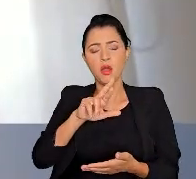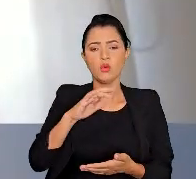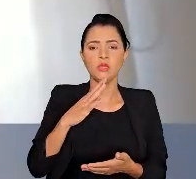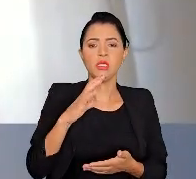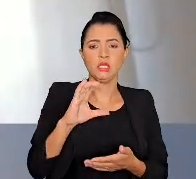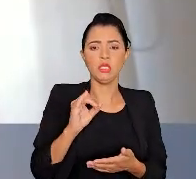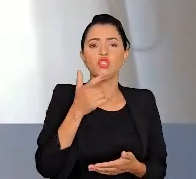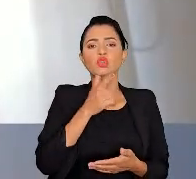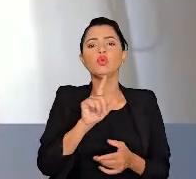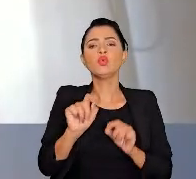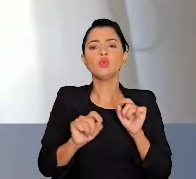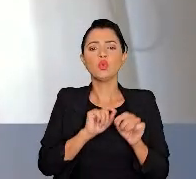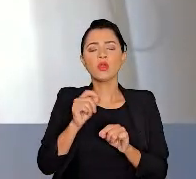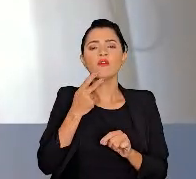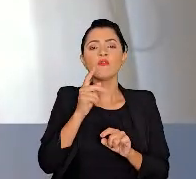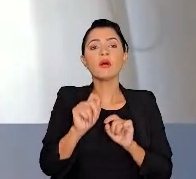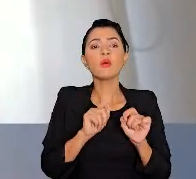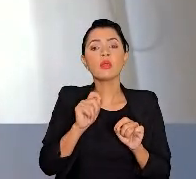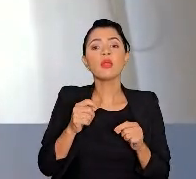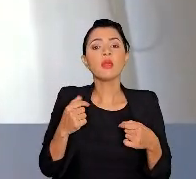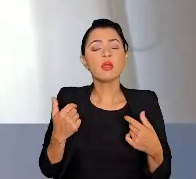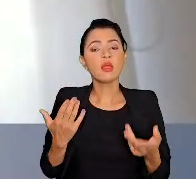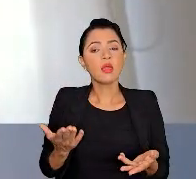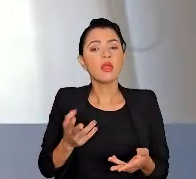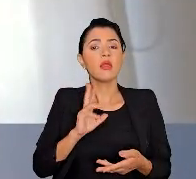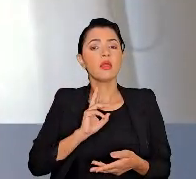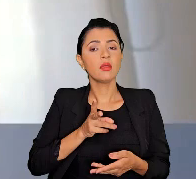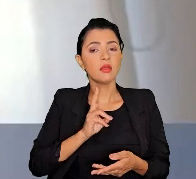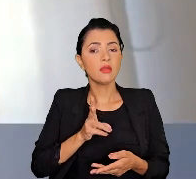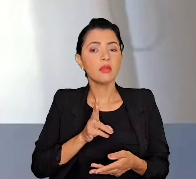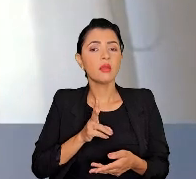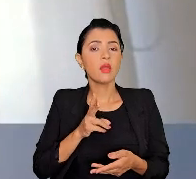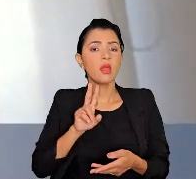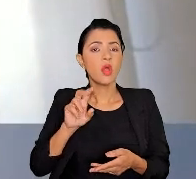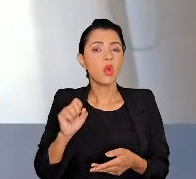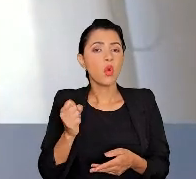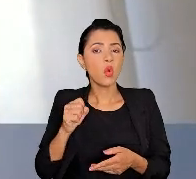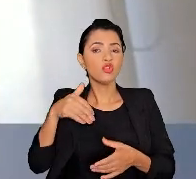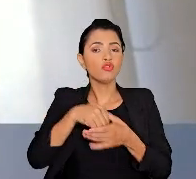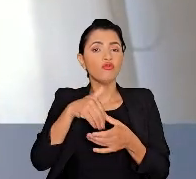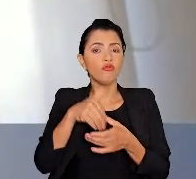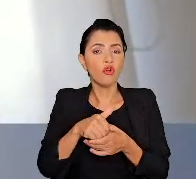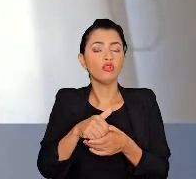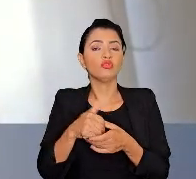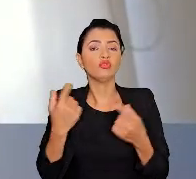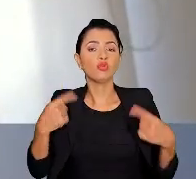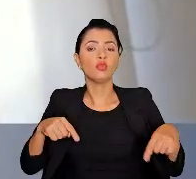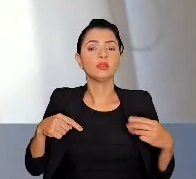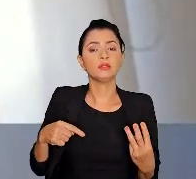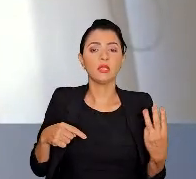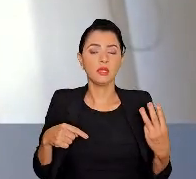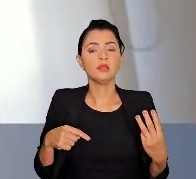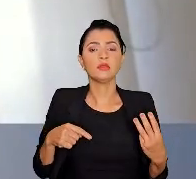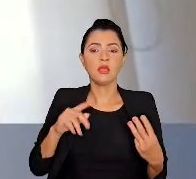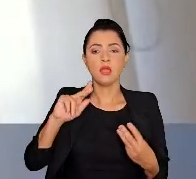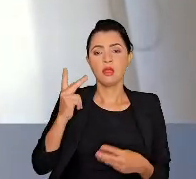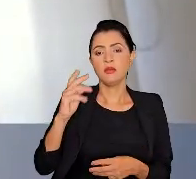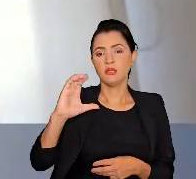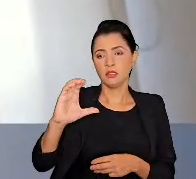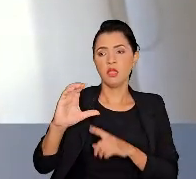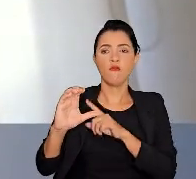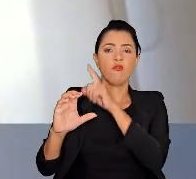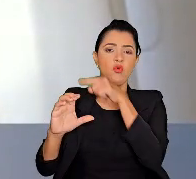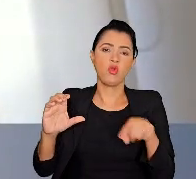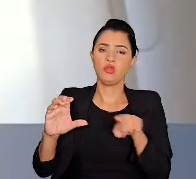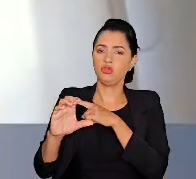tratar a seguir, foi prevalecente por 8 votos a 3, e assim o habeas corpus foi